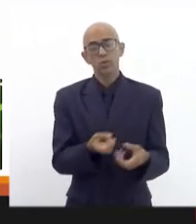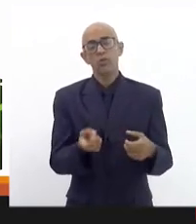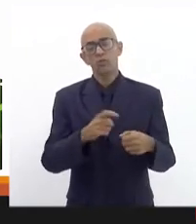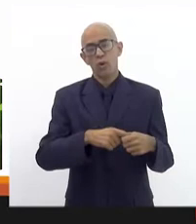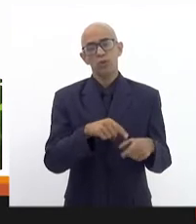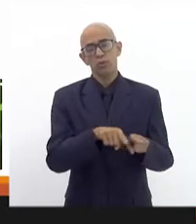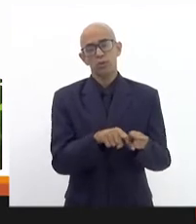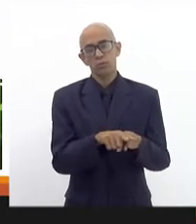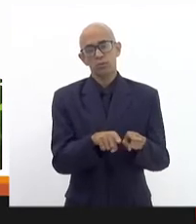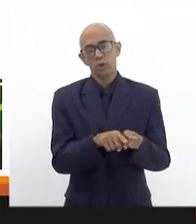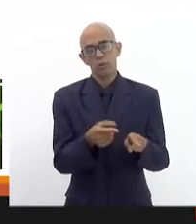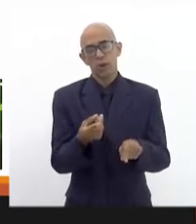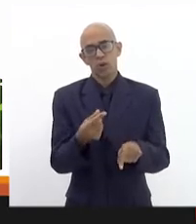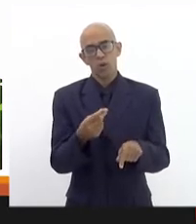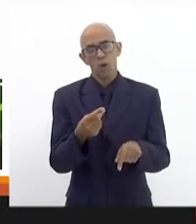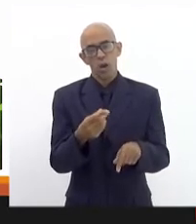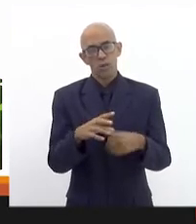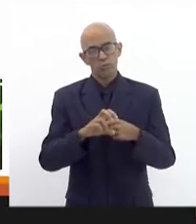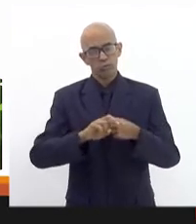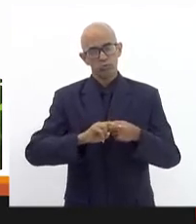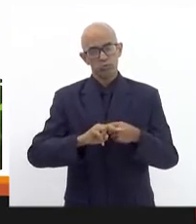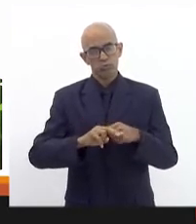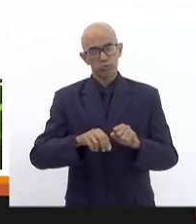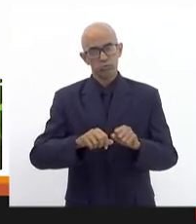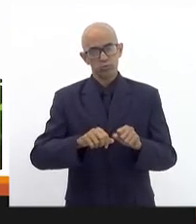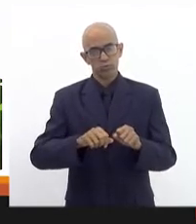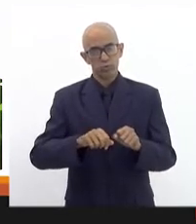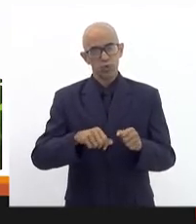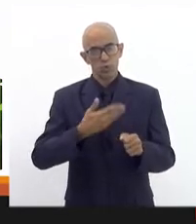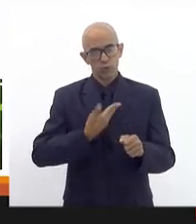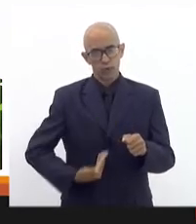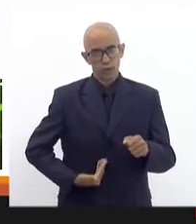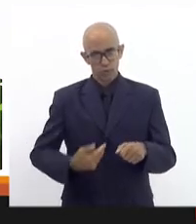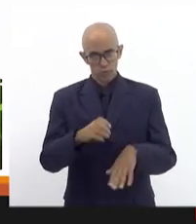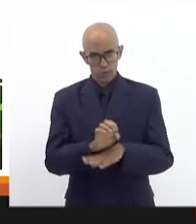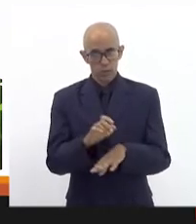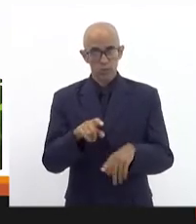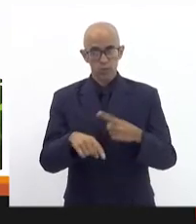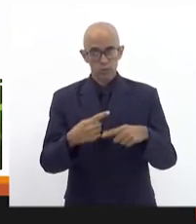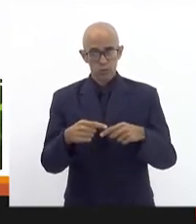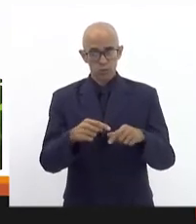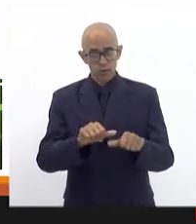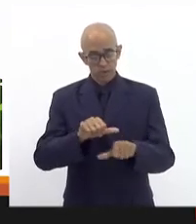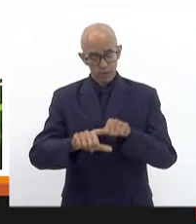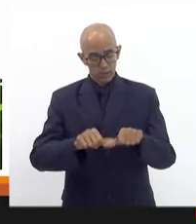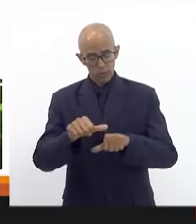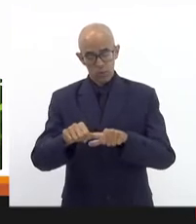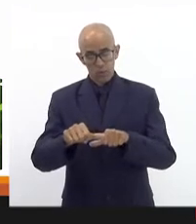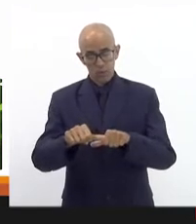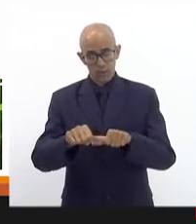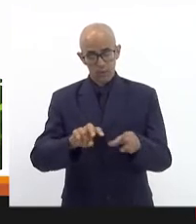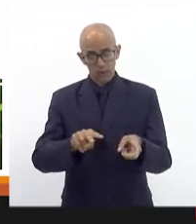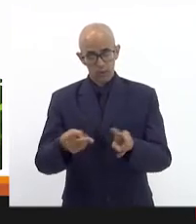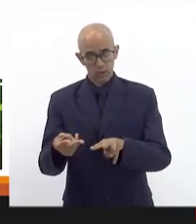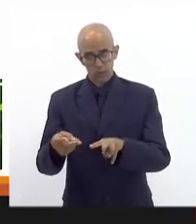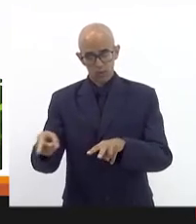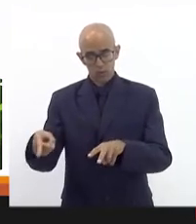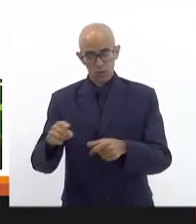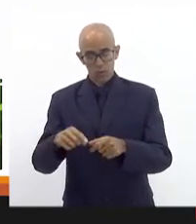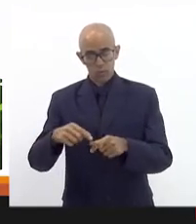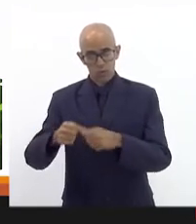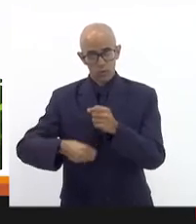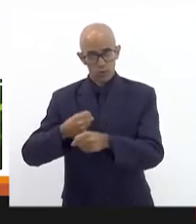governo do Estado. Com a transformação do FATEC, ele conseguindo transpor os recursos para o ano seguinte,